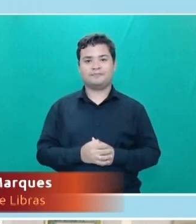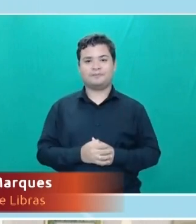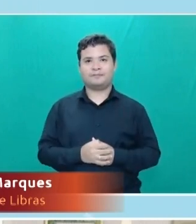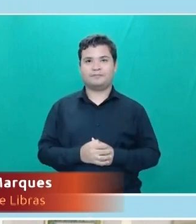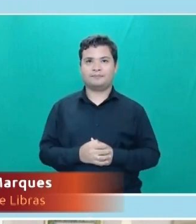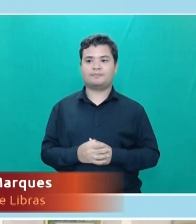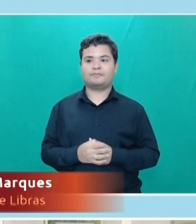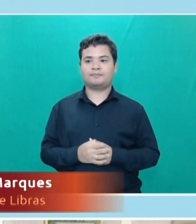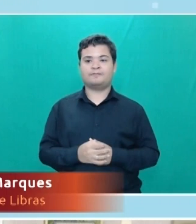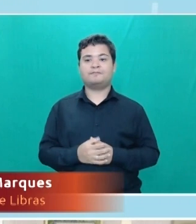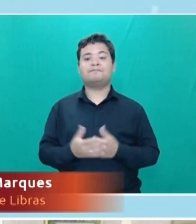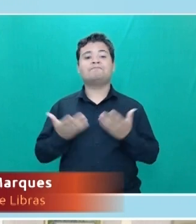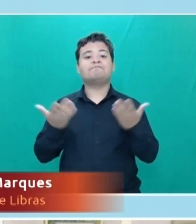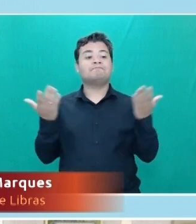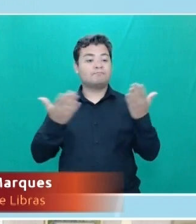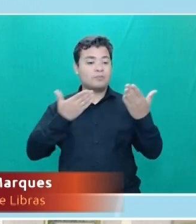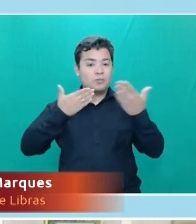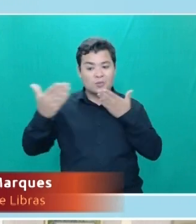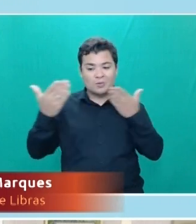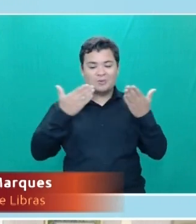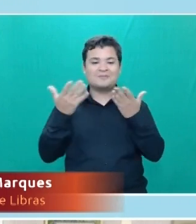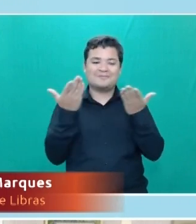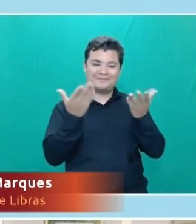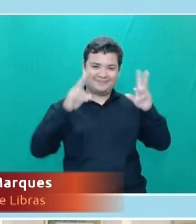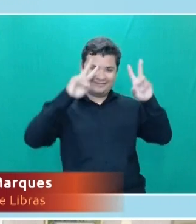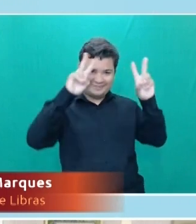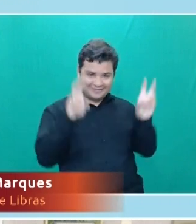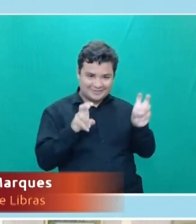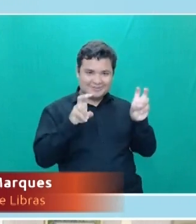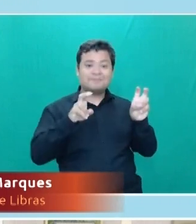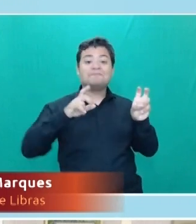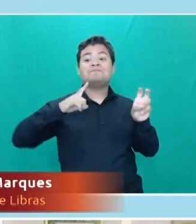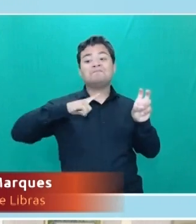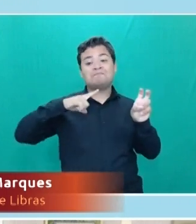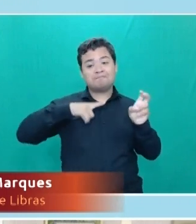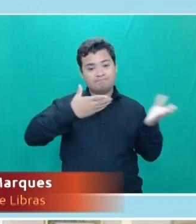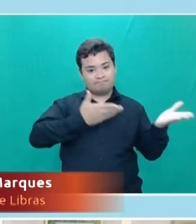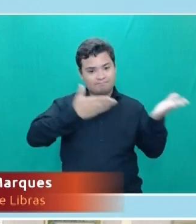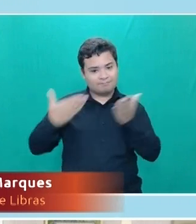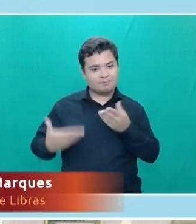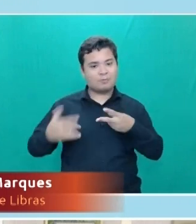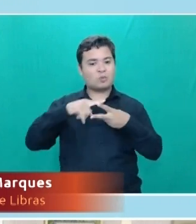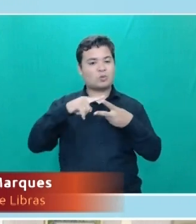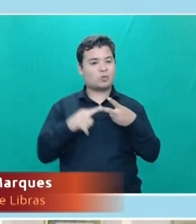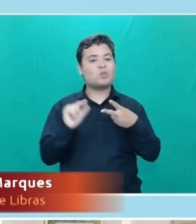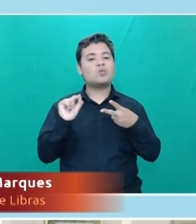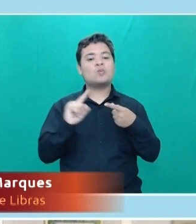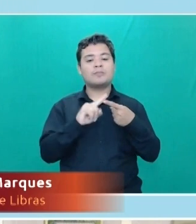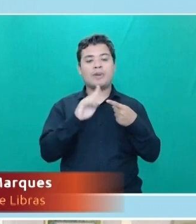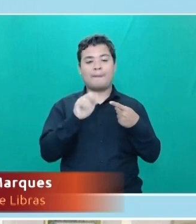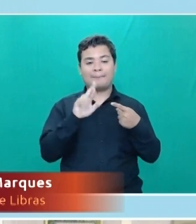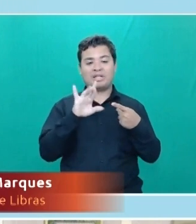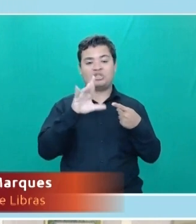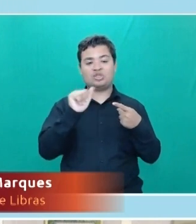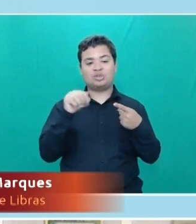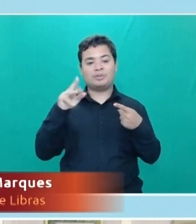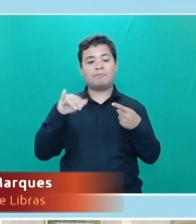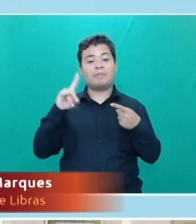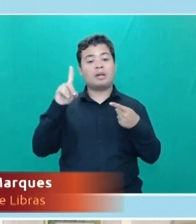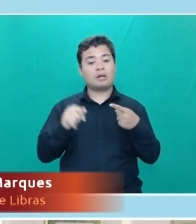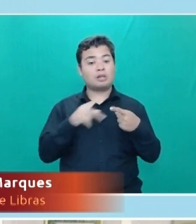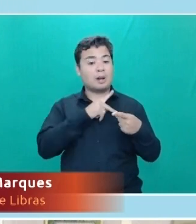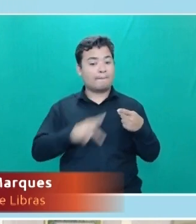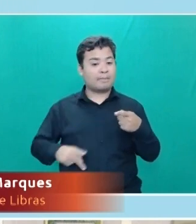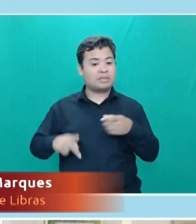Bom, estamos conversando sobre o assunto de hoje com nossos dois convidados, que são a Bartira Miranda, presidente da Comissão de